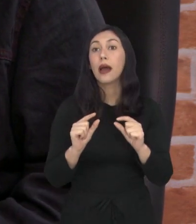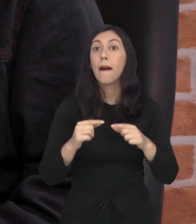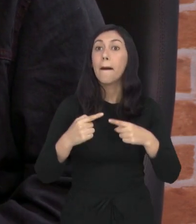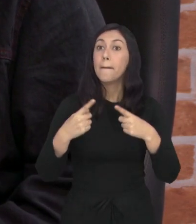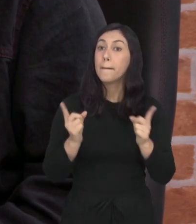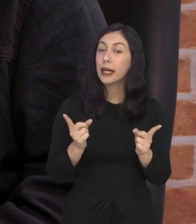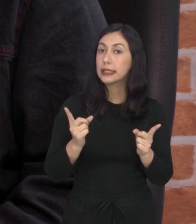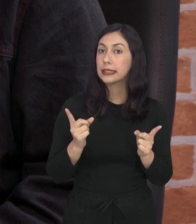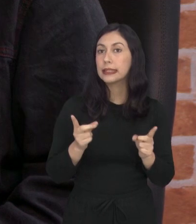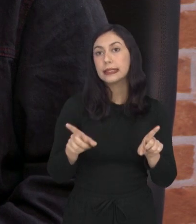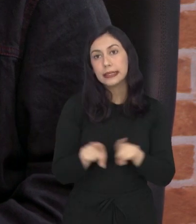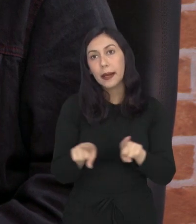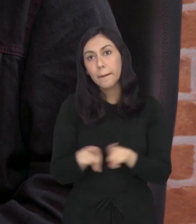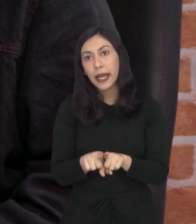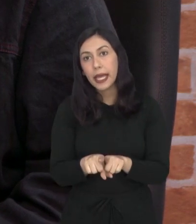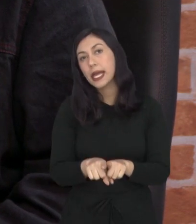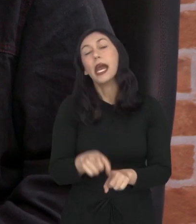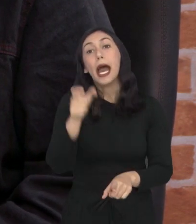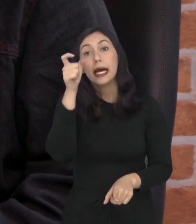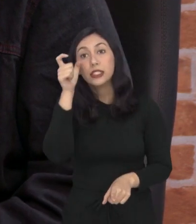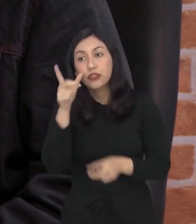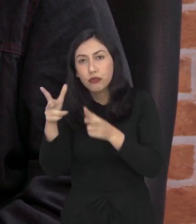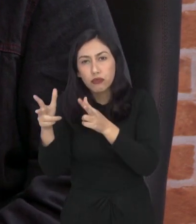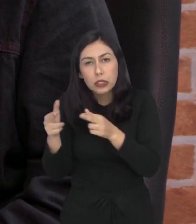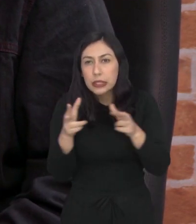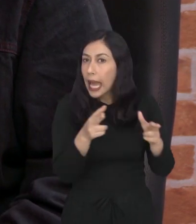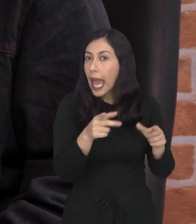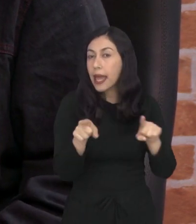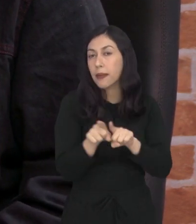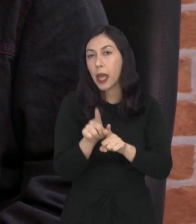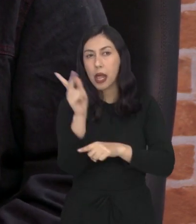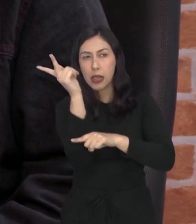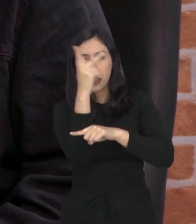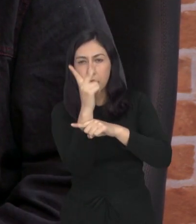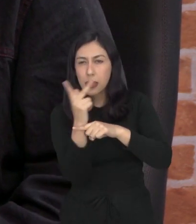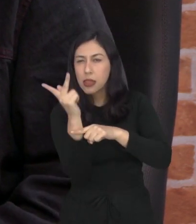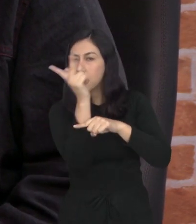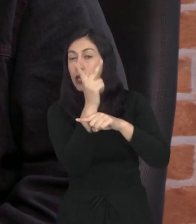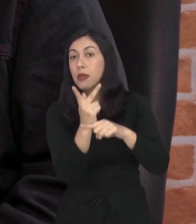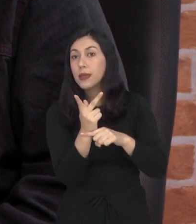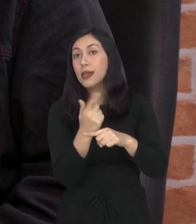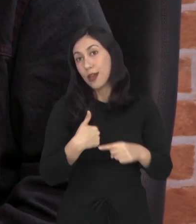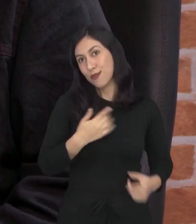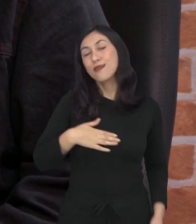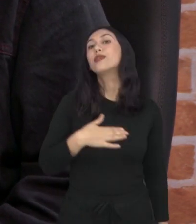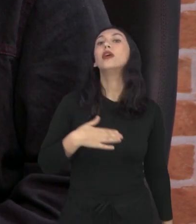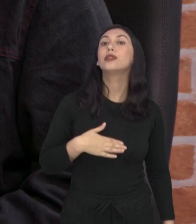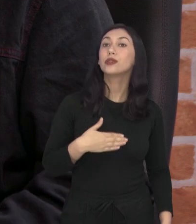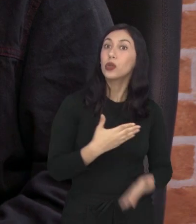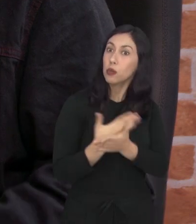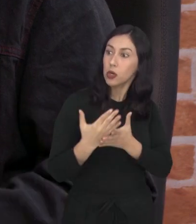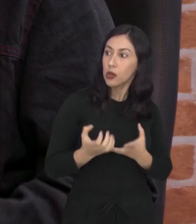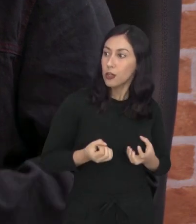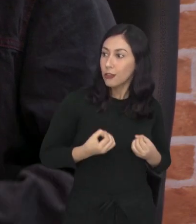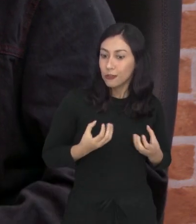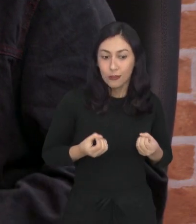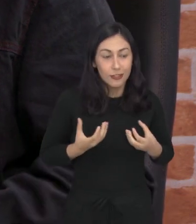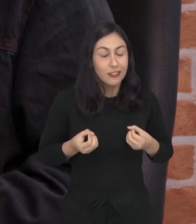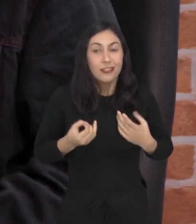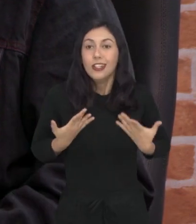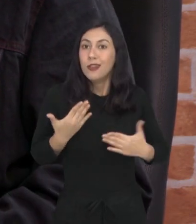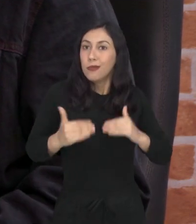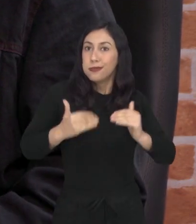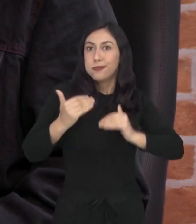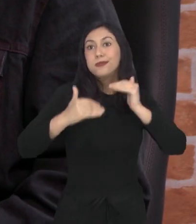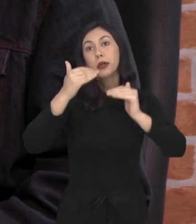nerd, assim. Mas eu sempre tive a questão de consumir séries, filmes e animes, eu gosto muito de assistir. E isso foi aflorando e foi cada